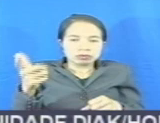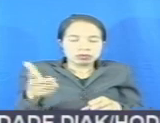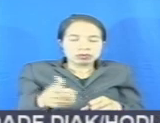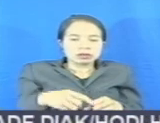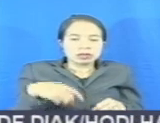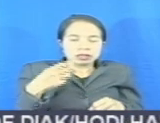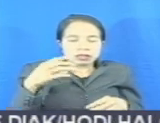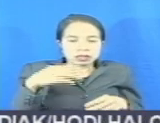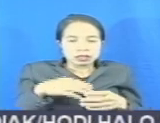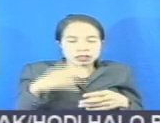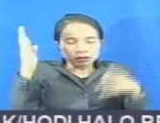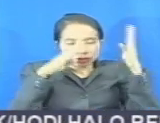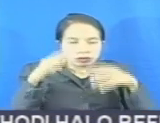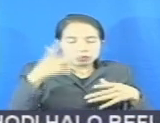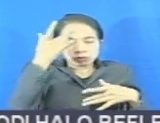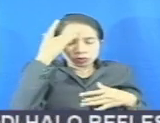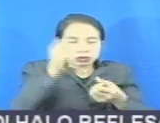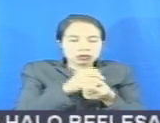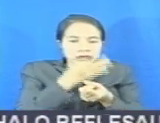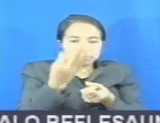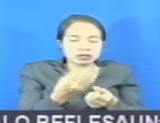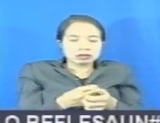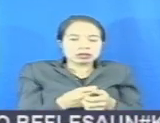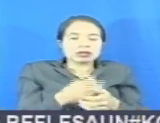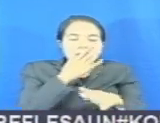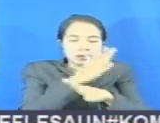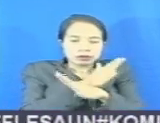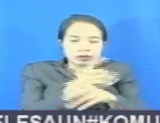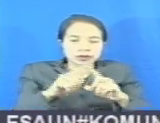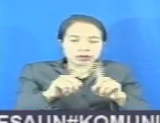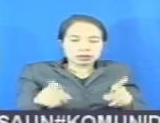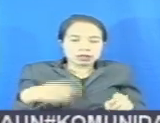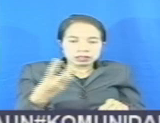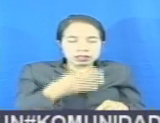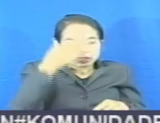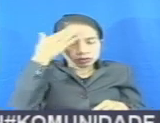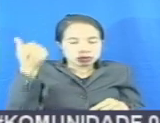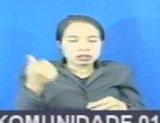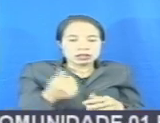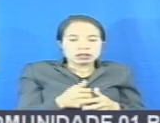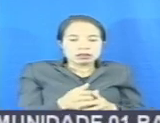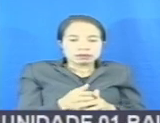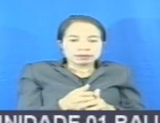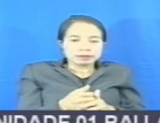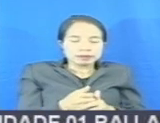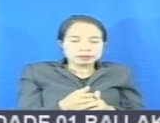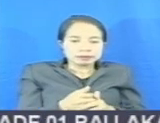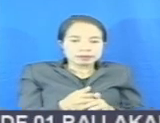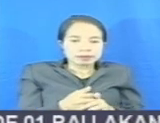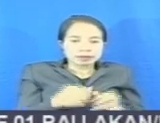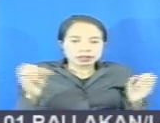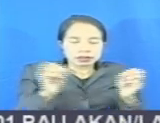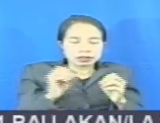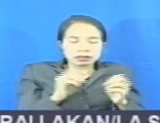ho moras COVID, isa prevene moras COVID, maybe ita halu hatia katak ita radur,